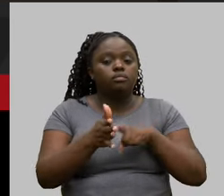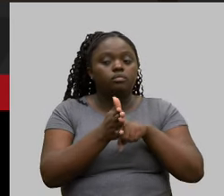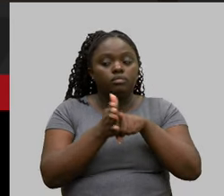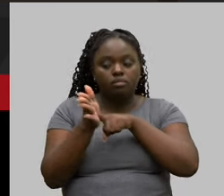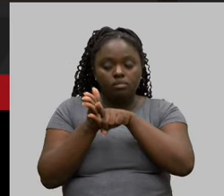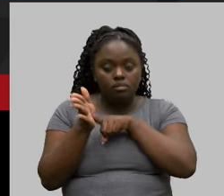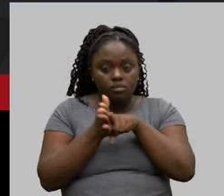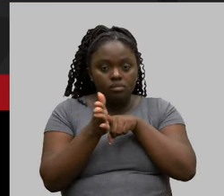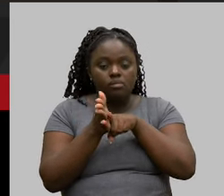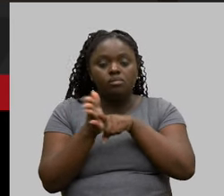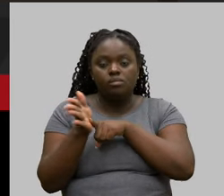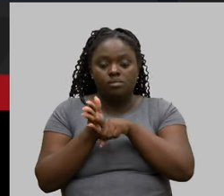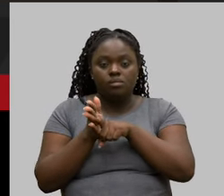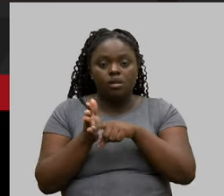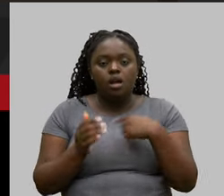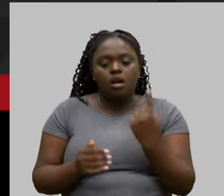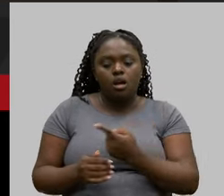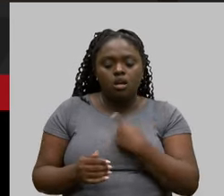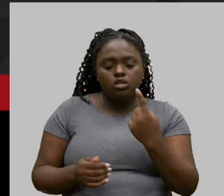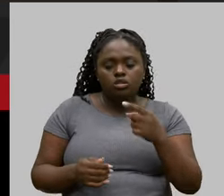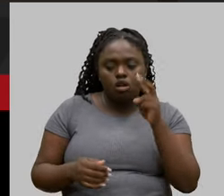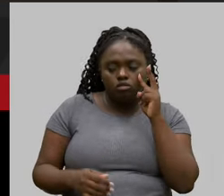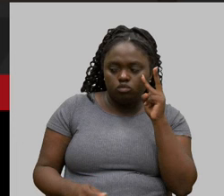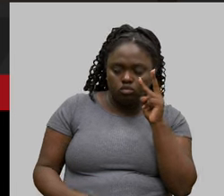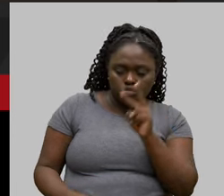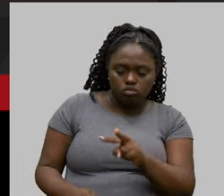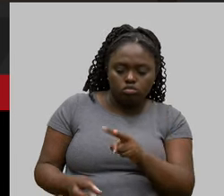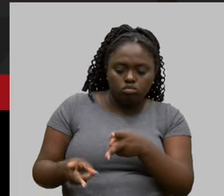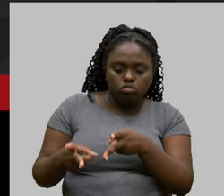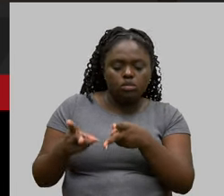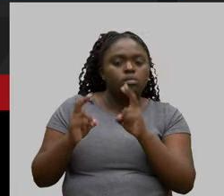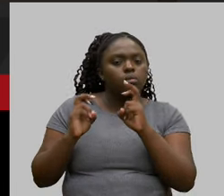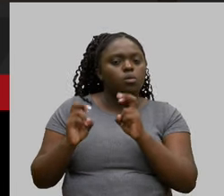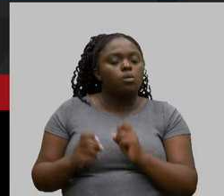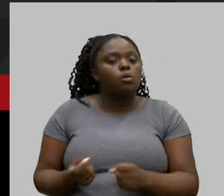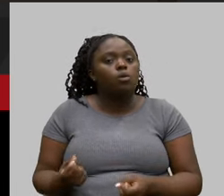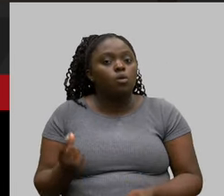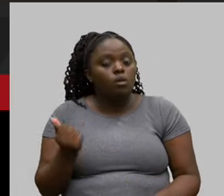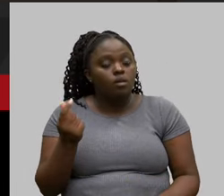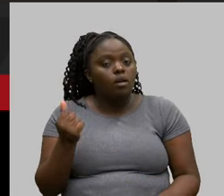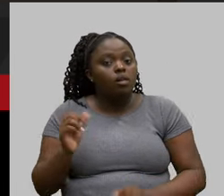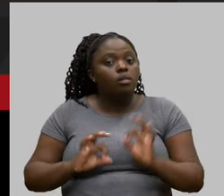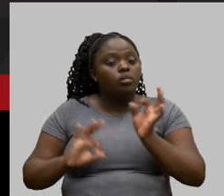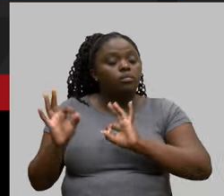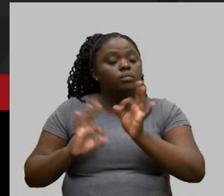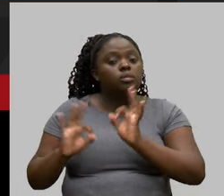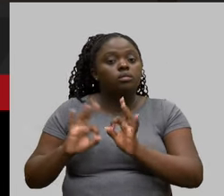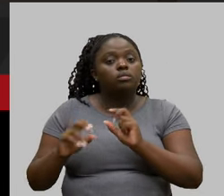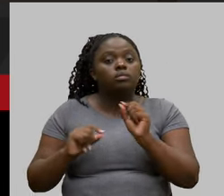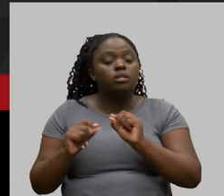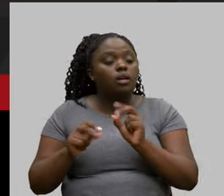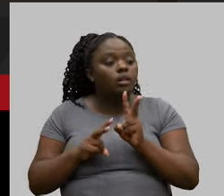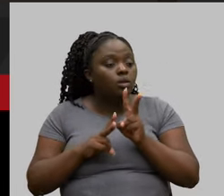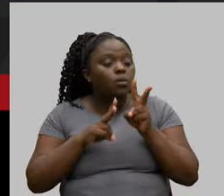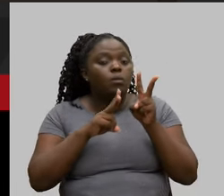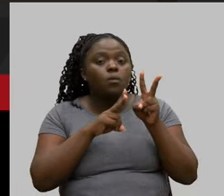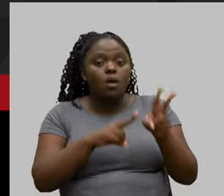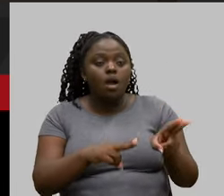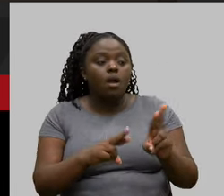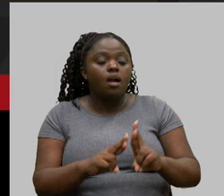e quando a gente foi olhar a gente viu que o valor do plano de amortização Ele Era exatamente a